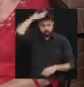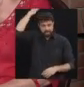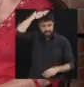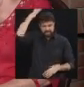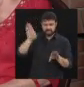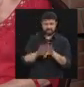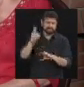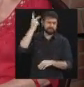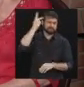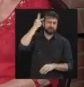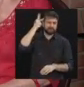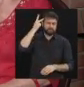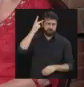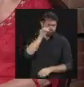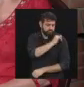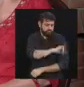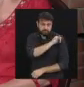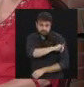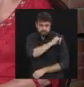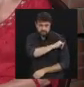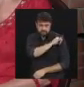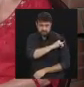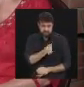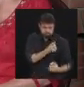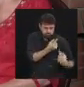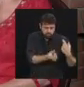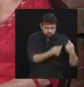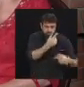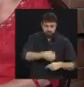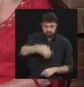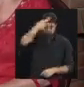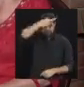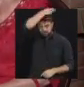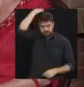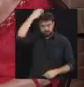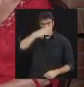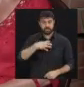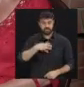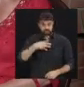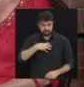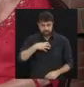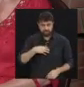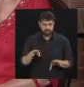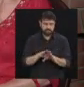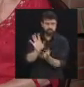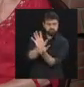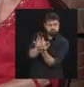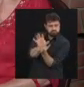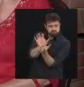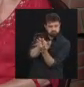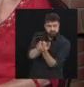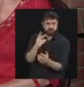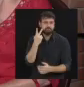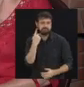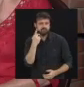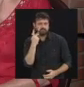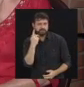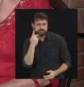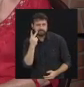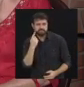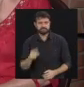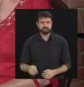tem um monte, Rio de Janeiro tem alguns casos, Espírito Santo, Bahia... Pernambuco, Fortaleza,